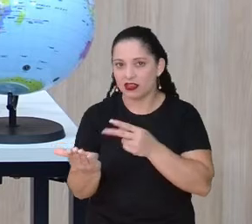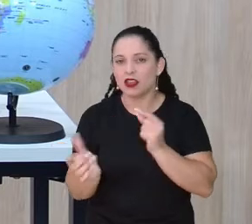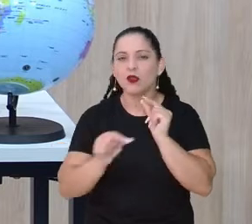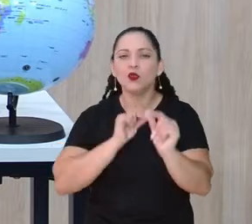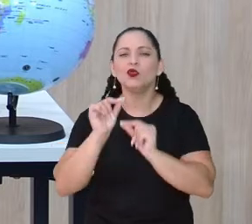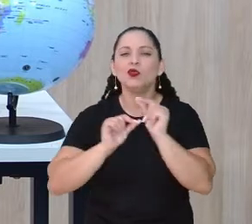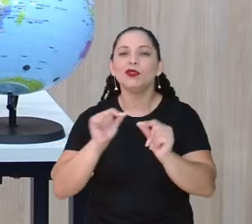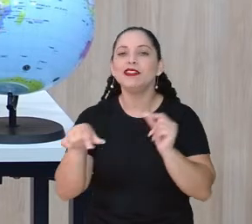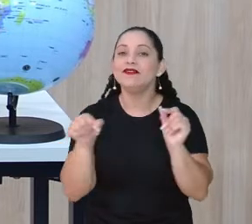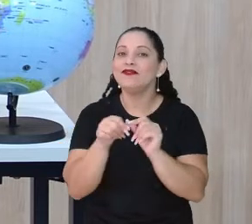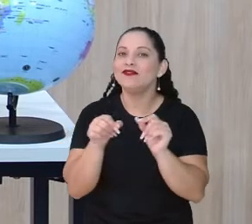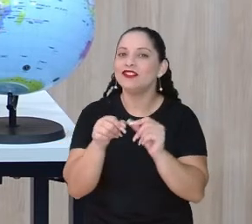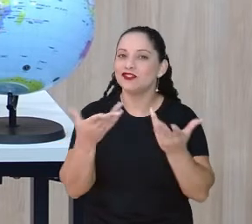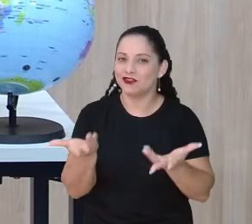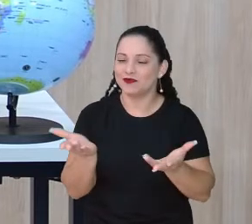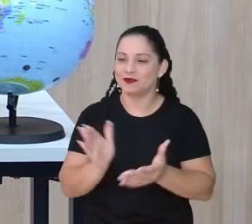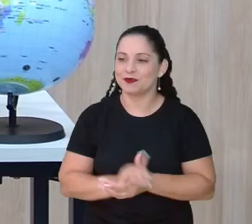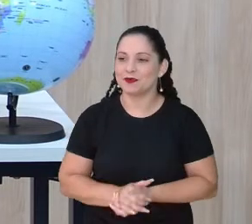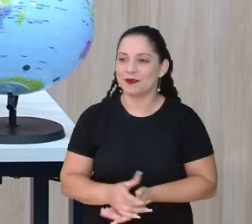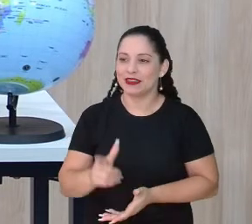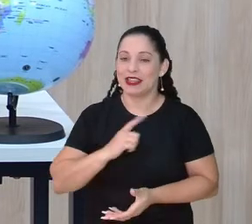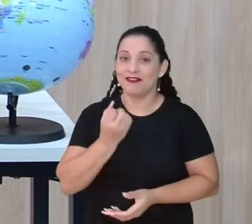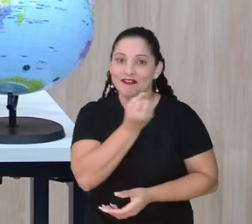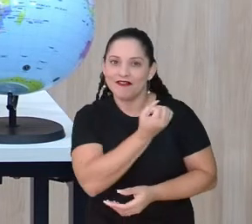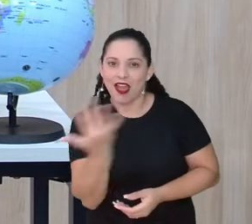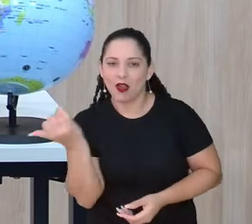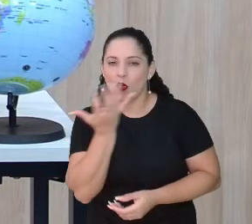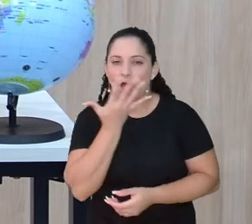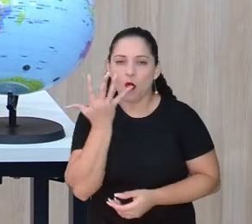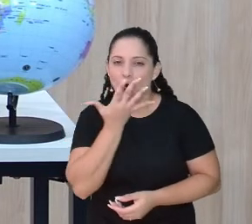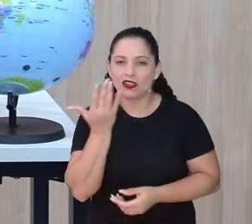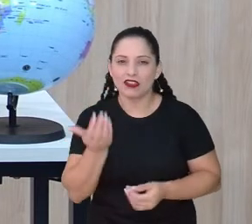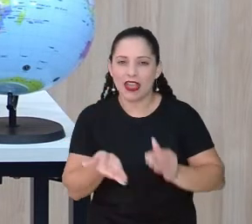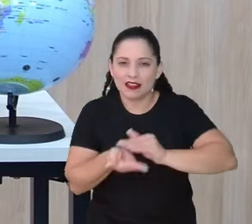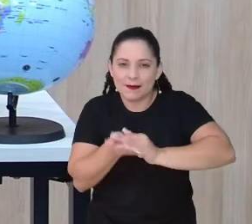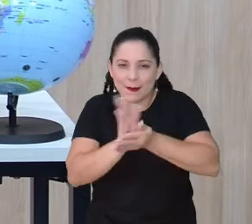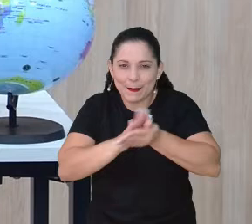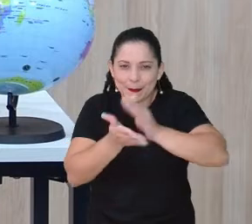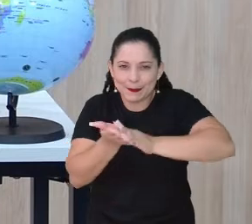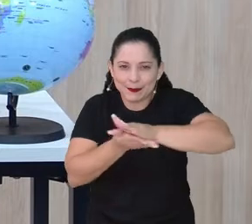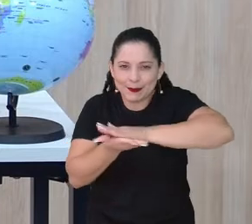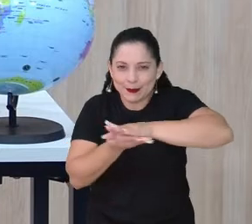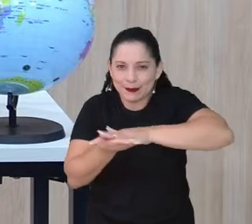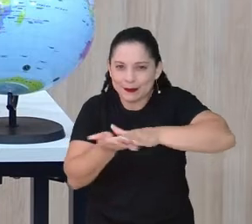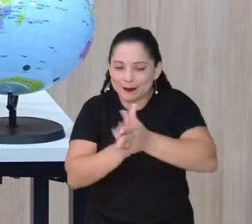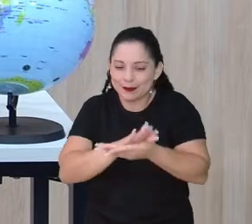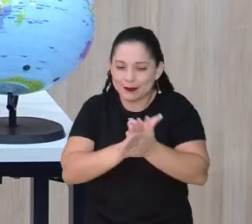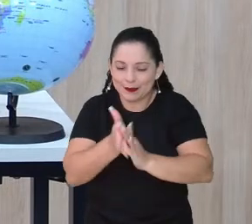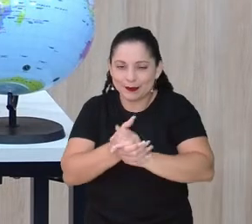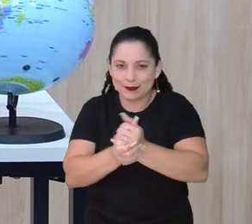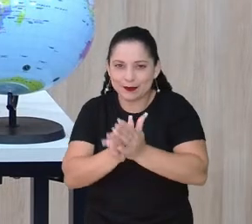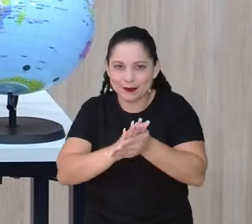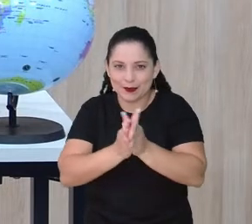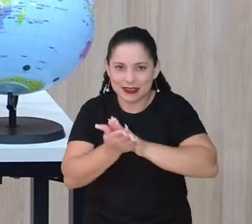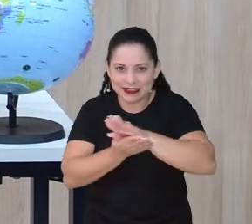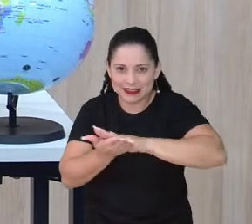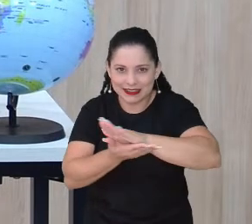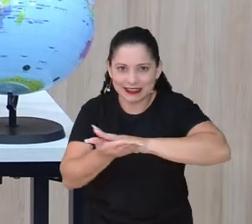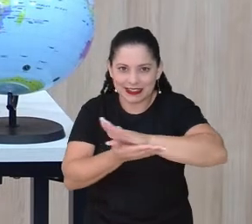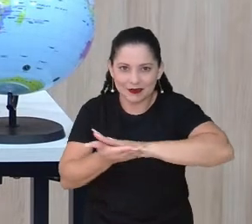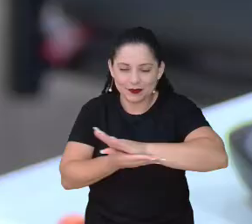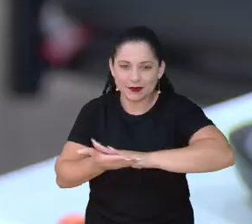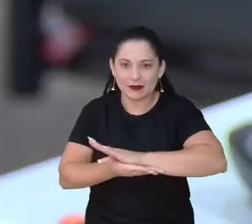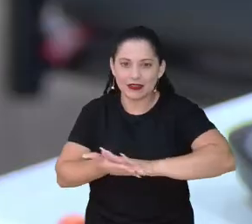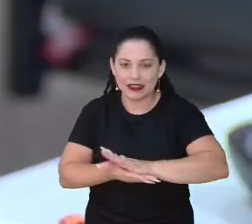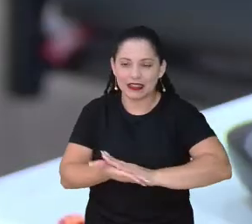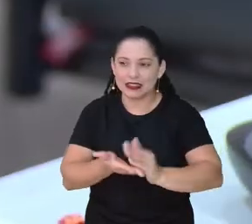vocês. Eu peguei várias cores de massa. Primeiro eu fiz uma bolinha menor, coloquei mais uma capa, como se fosse